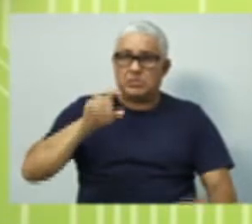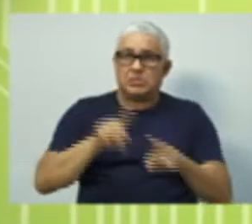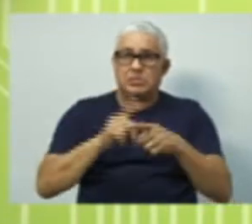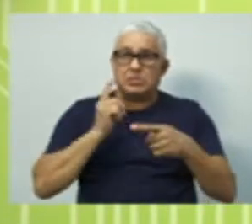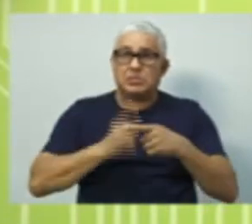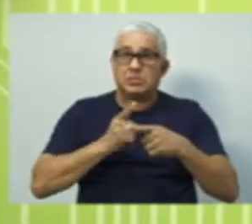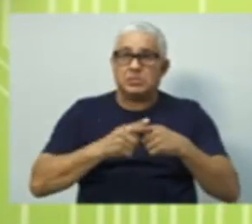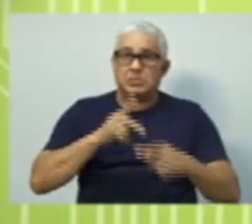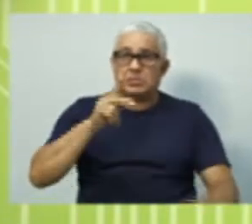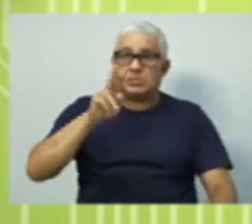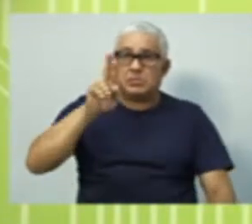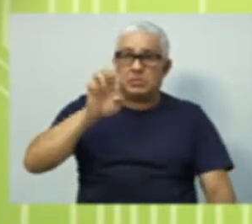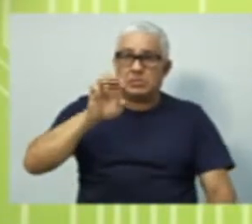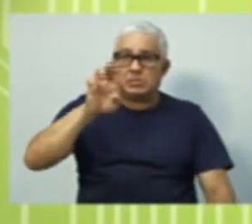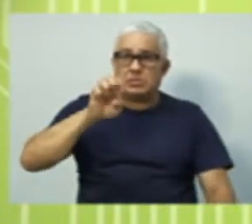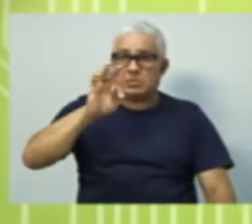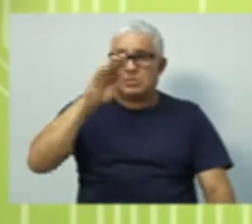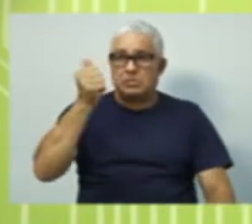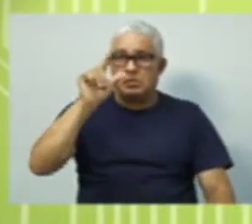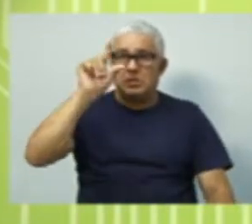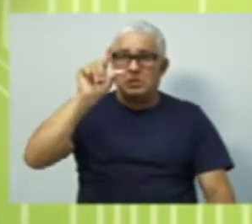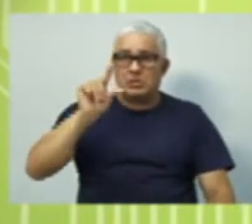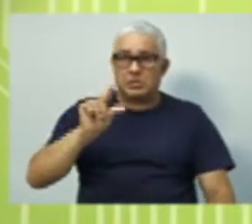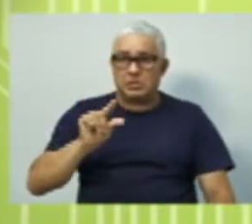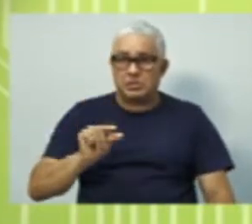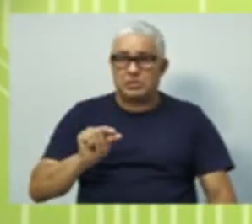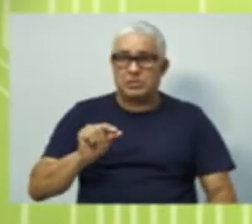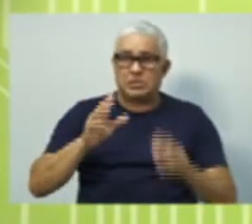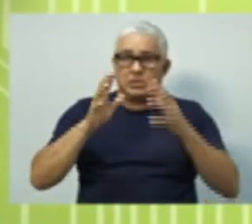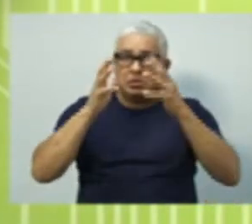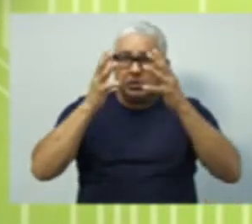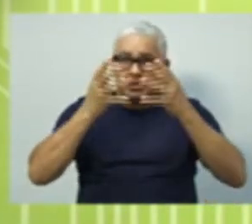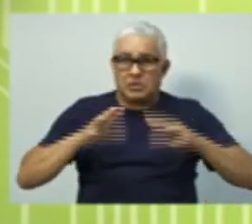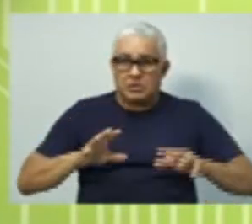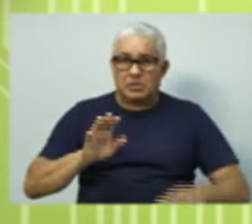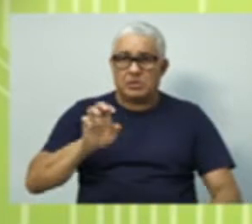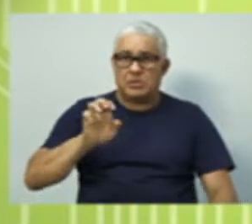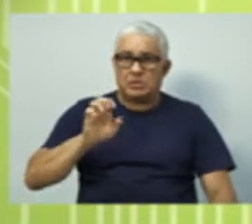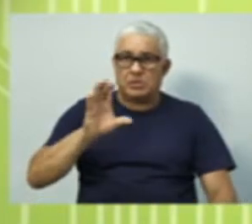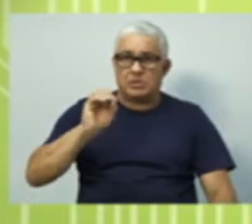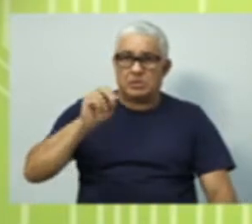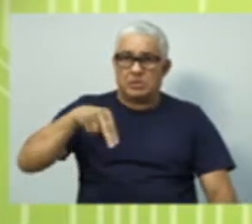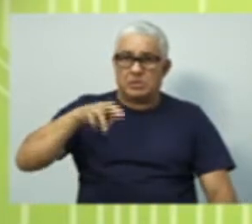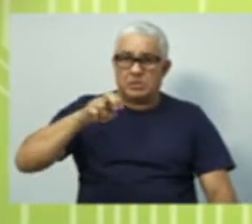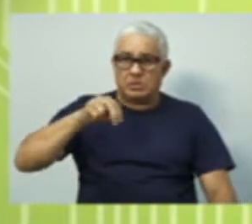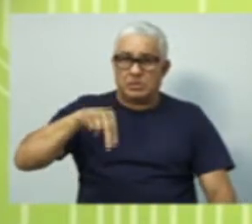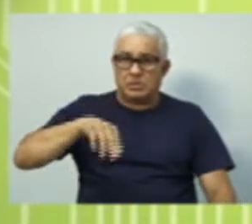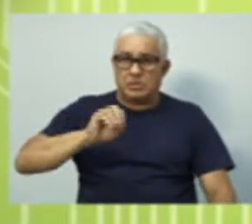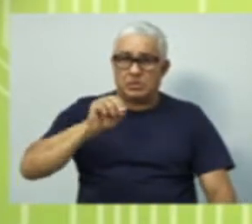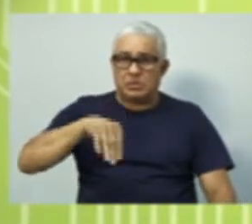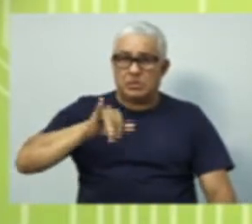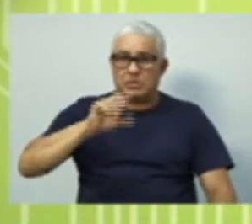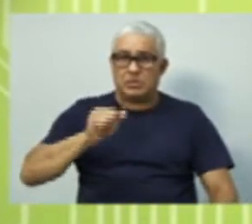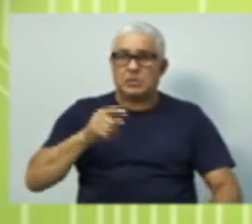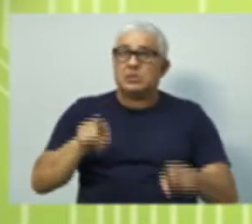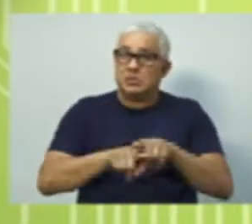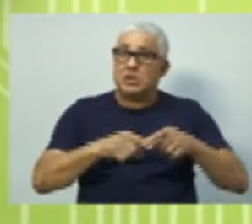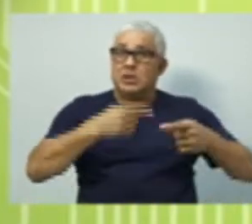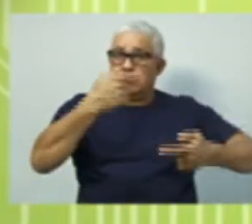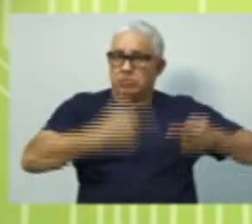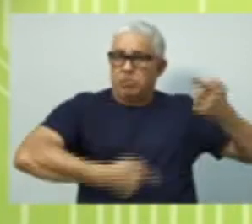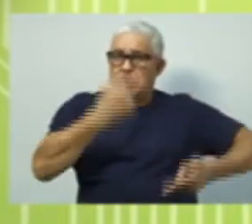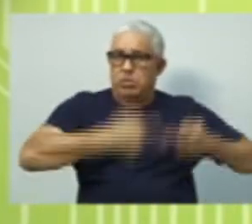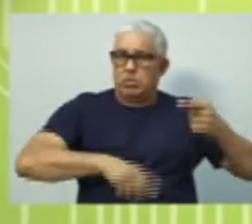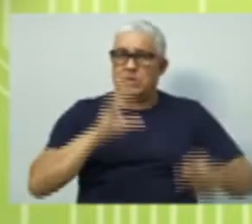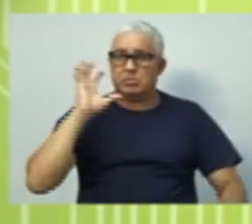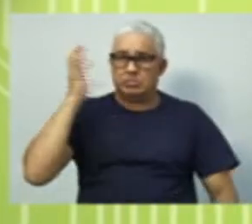diminuir. Né? Uma crise econômica, uma guerra que aconteça, até mesmo uma queda nas exportações